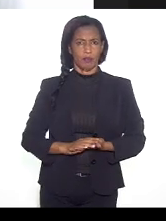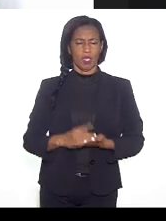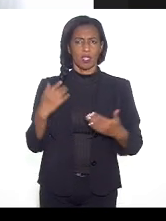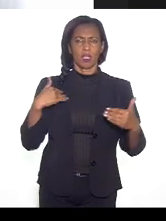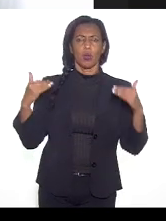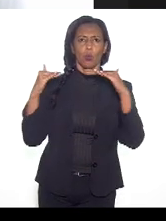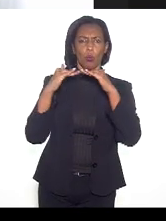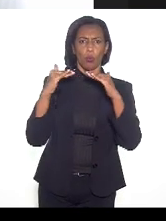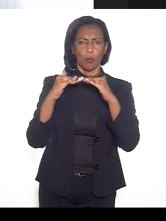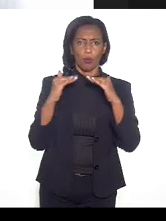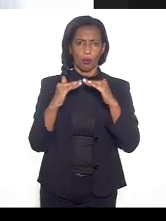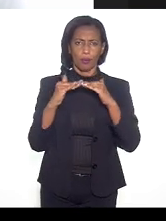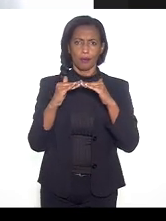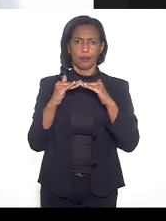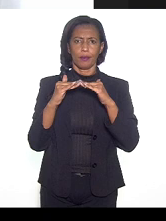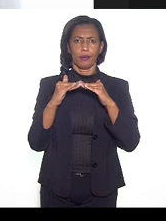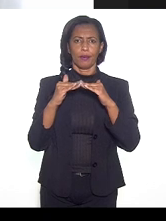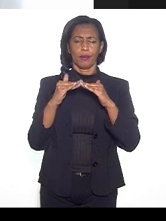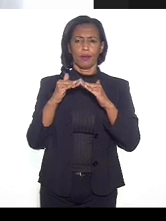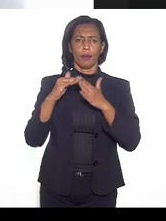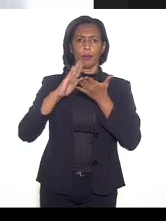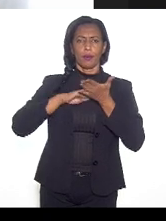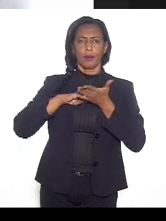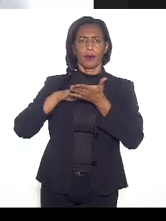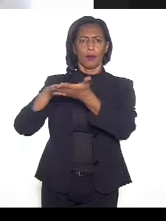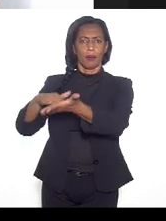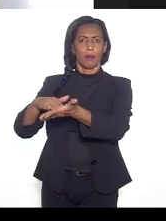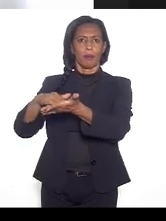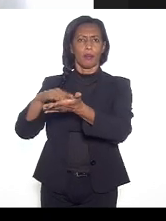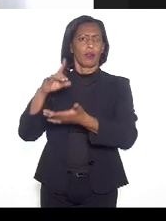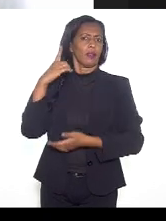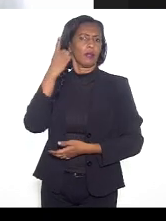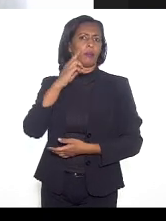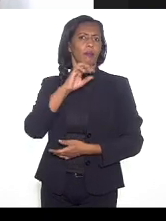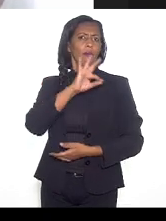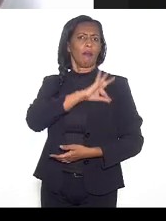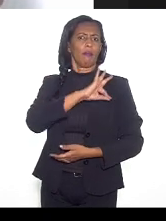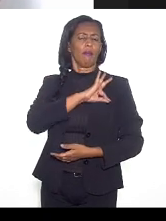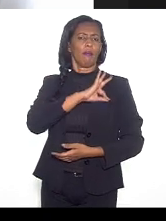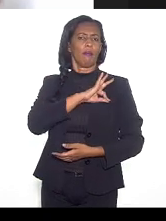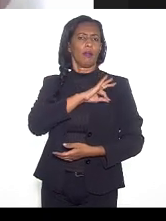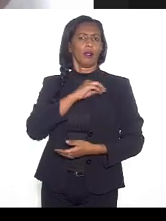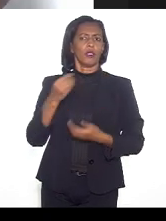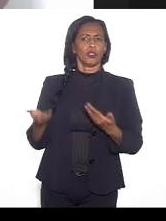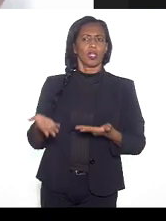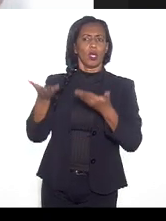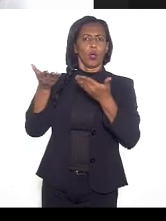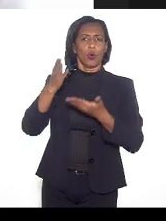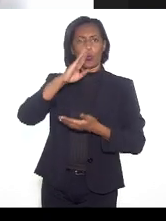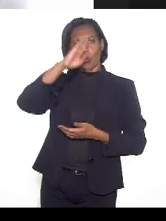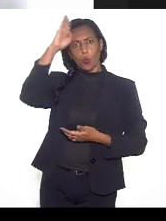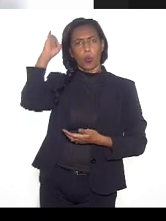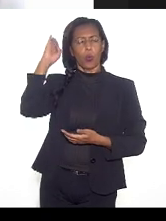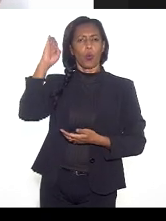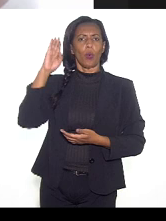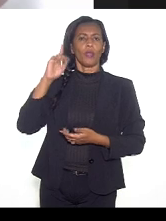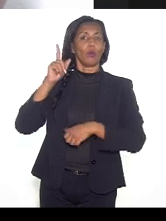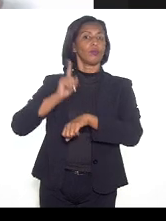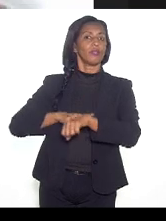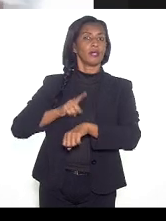concordam para o encaminhamento feito pela deputada Marta Rocha de conceder ao Corpo de Bombeiros Militar do Estado do Rio de Janeiro um